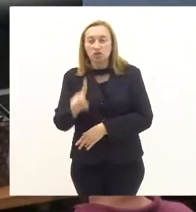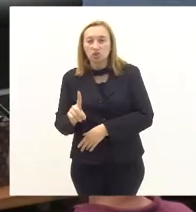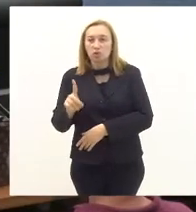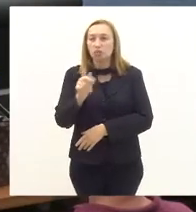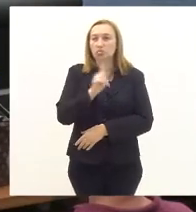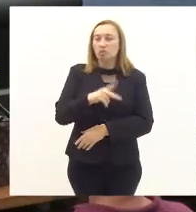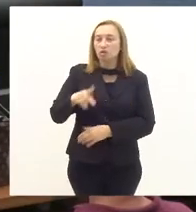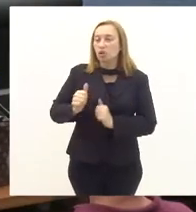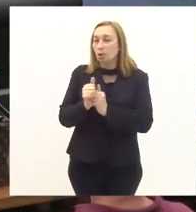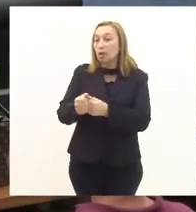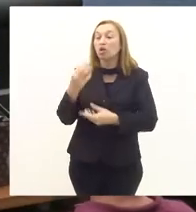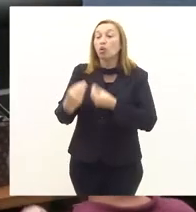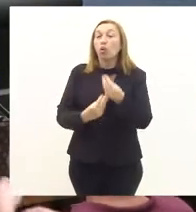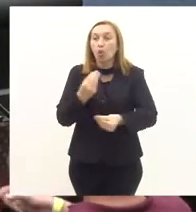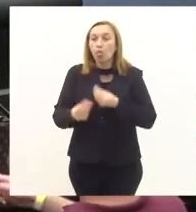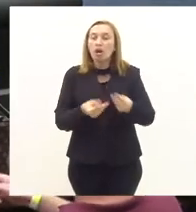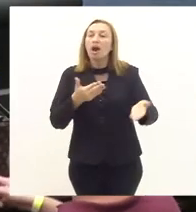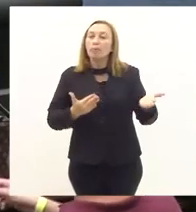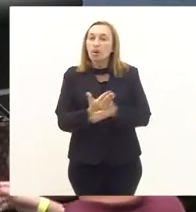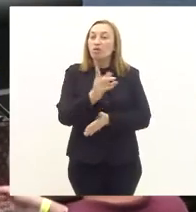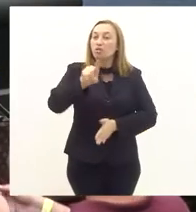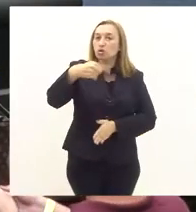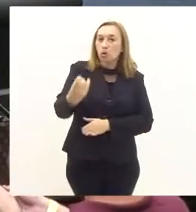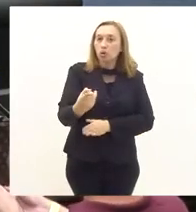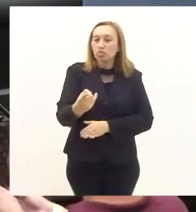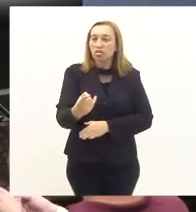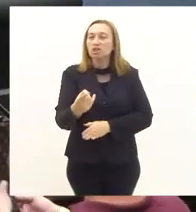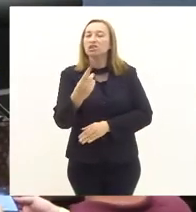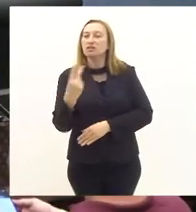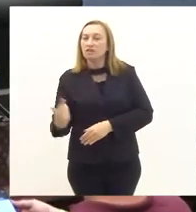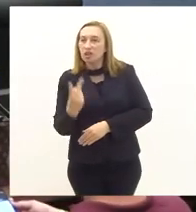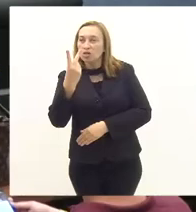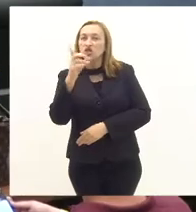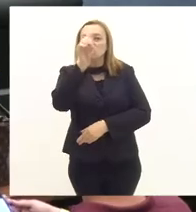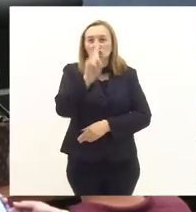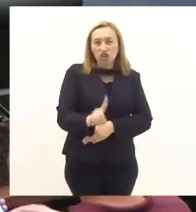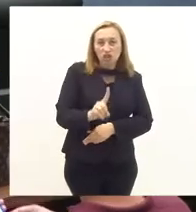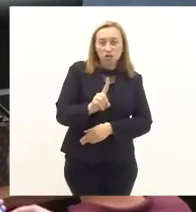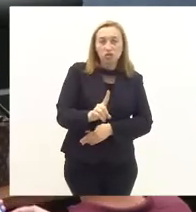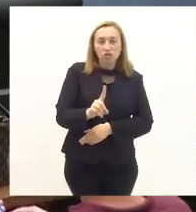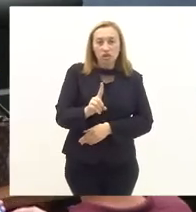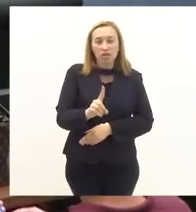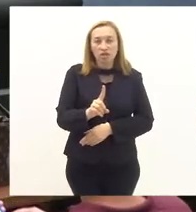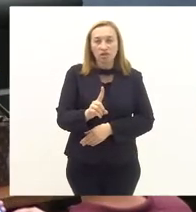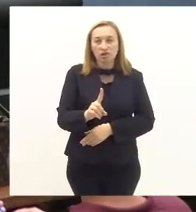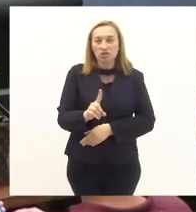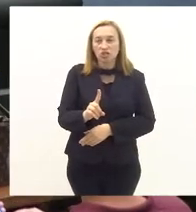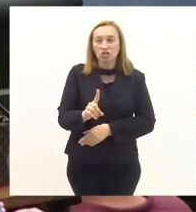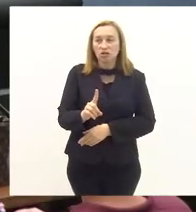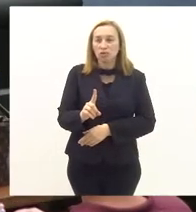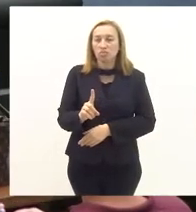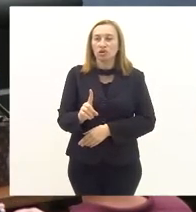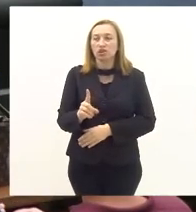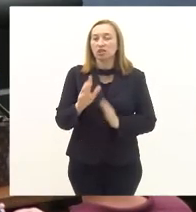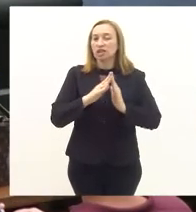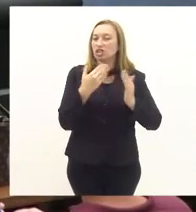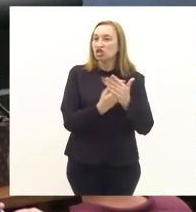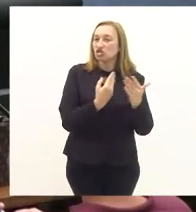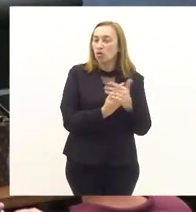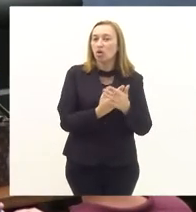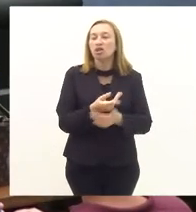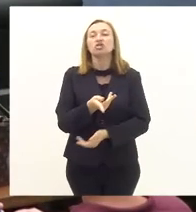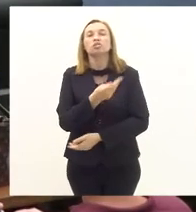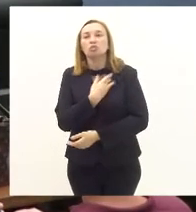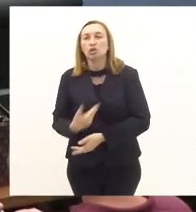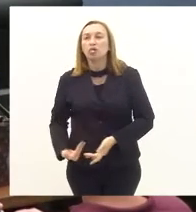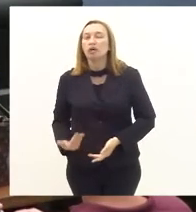dá isso. Aprovamos uma outra de valorização dos diretores das escolas públicas, a pedido dos